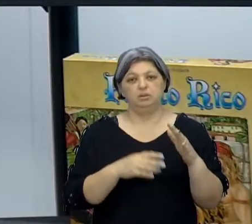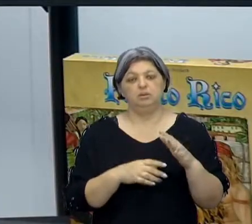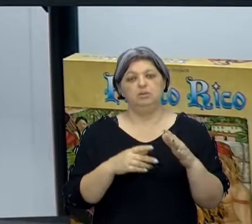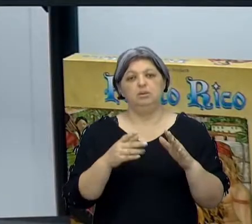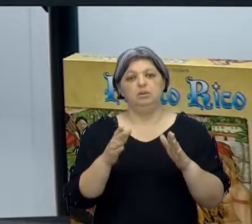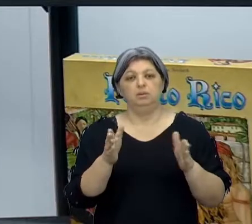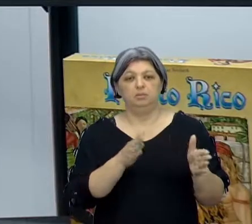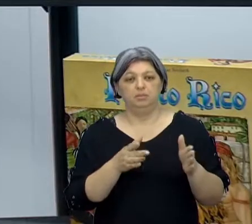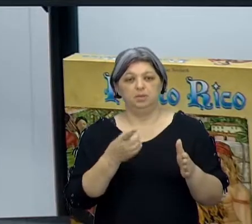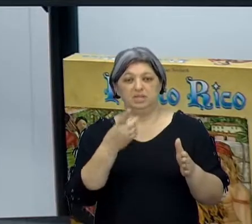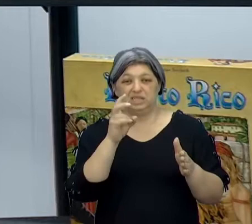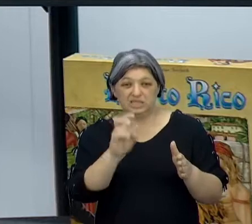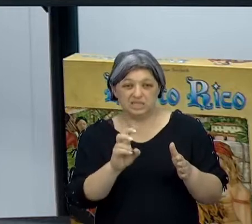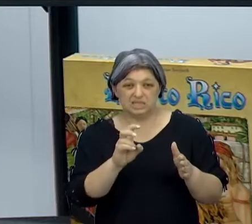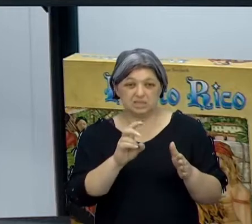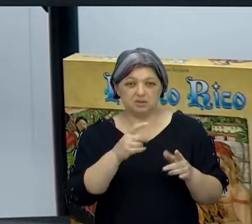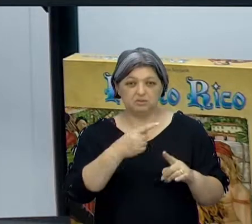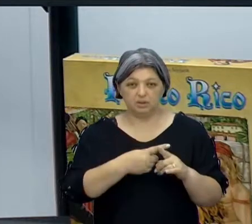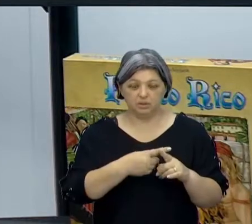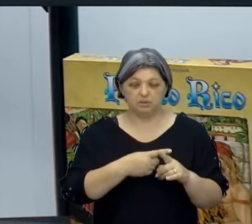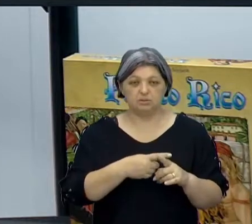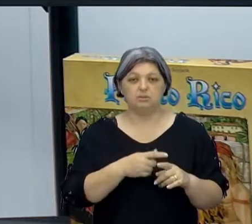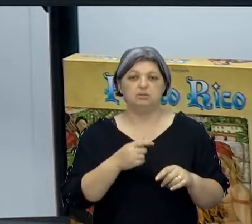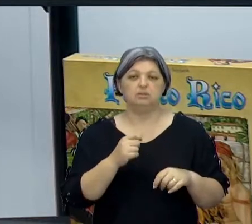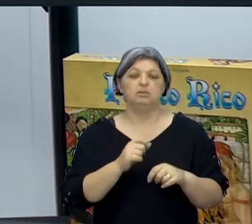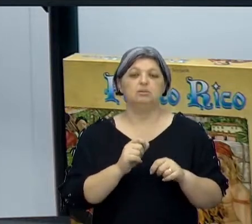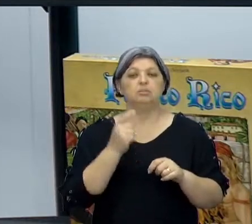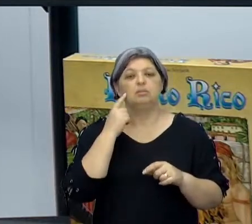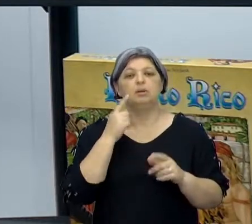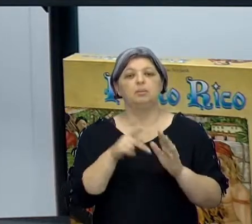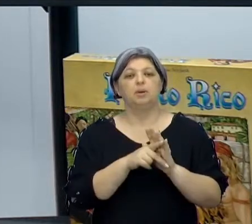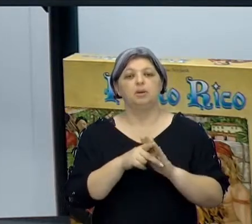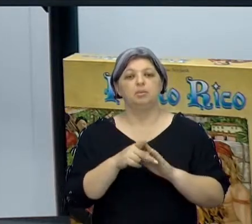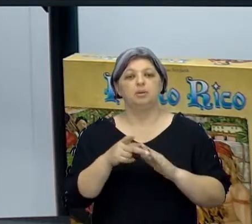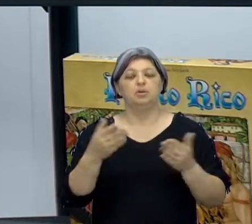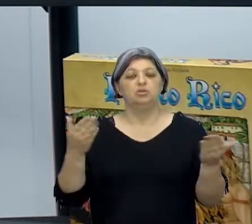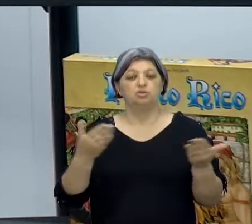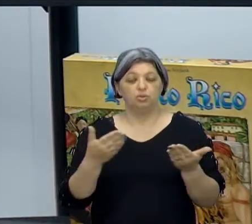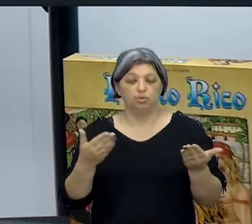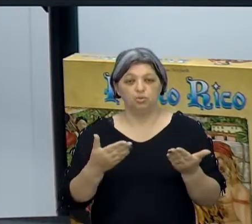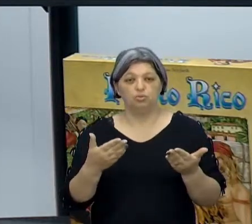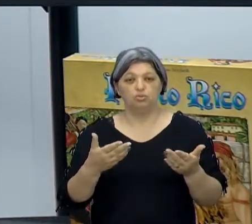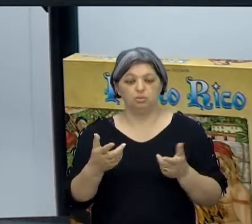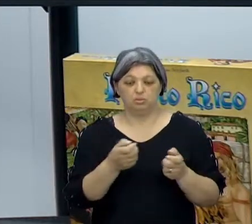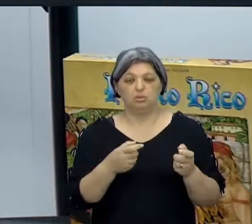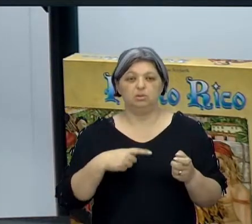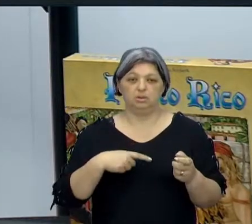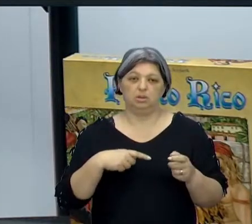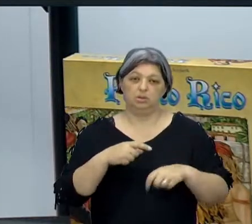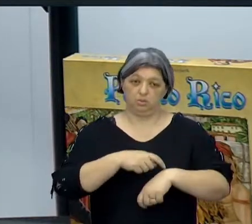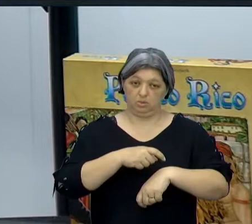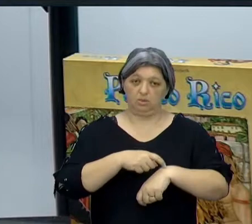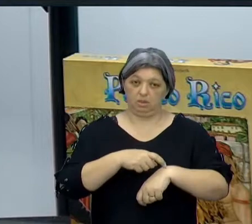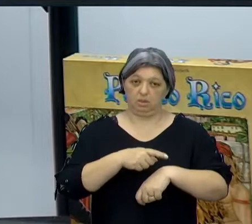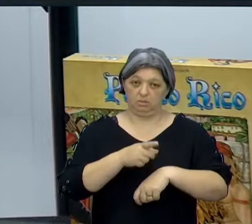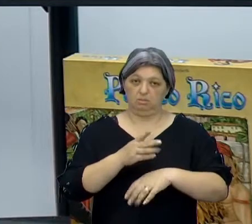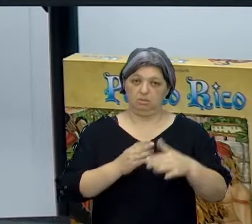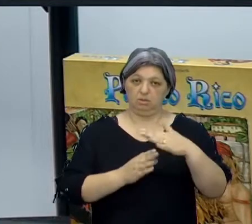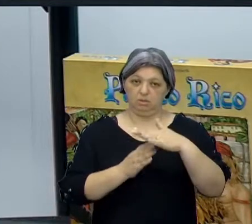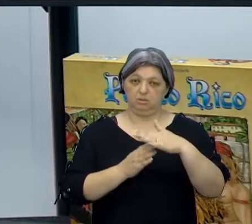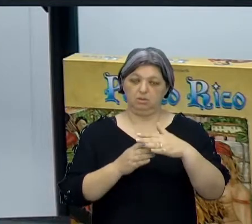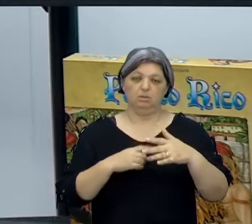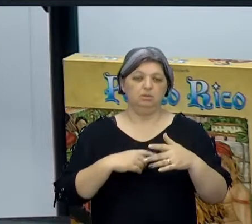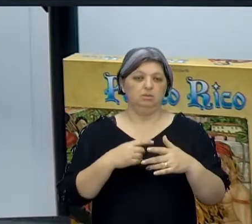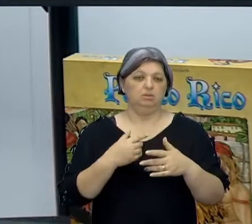rodadas. Lembra que a gente comentou os elementos dos jogos de tabuleiro modernos? Eles têm um tempo de duração definido, não é igual a outros jogos